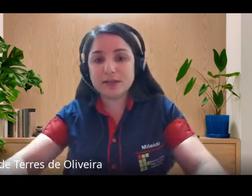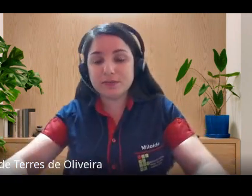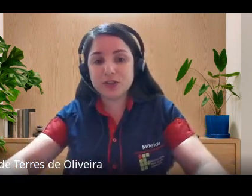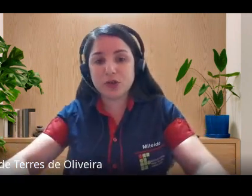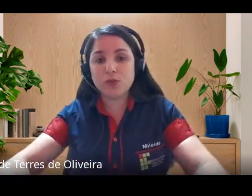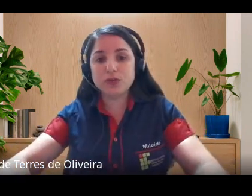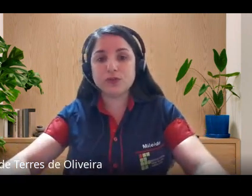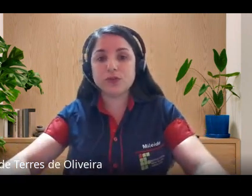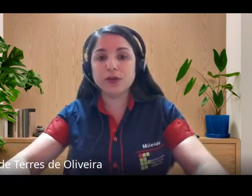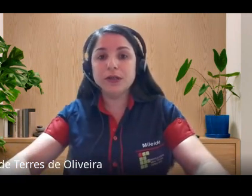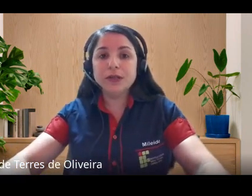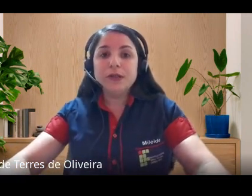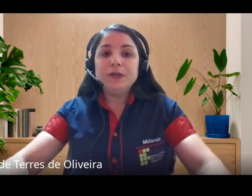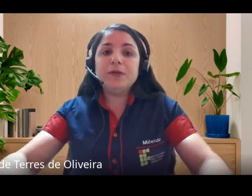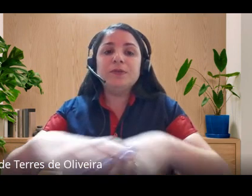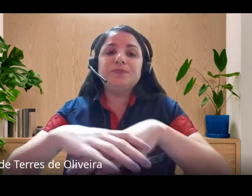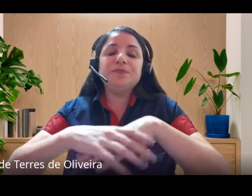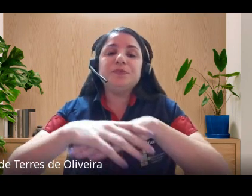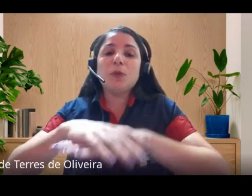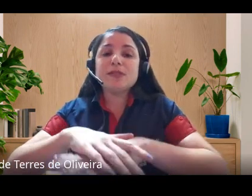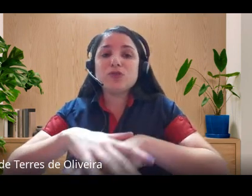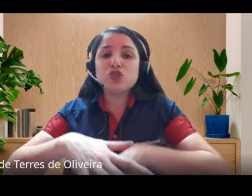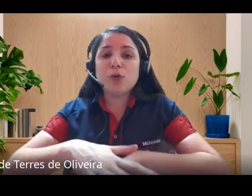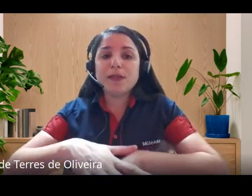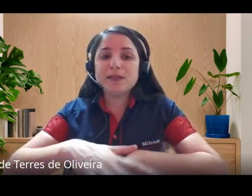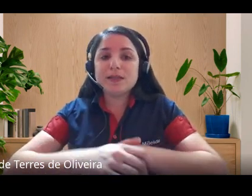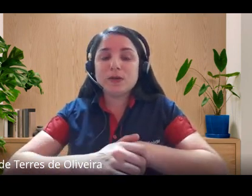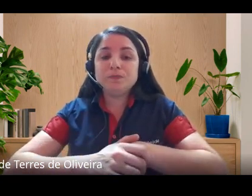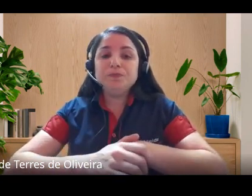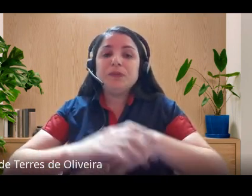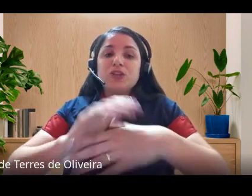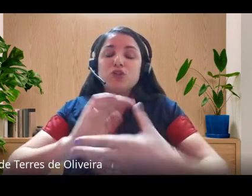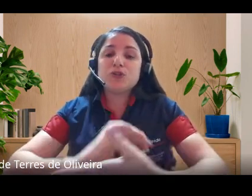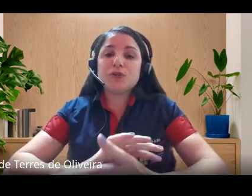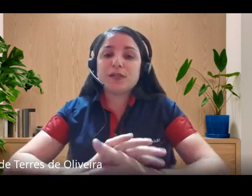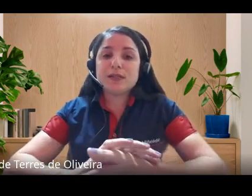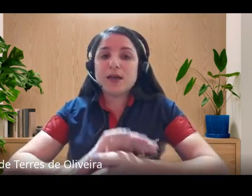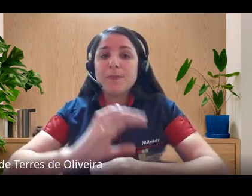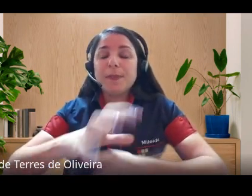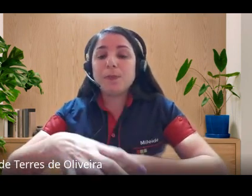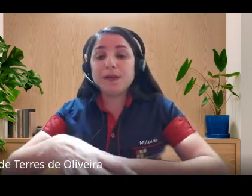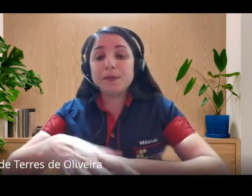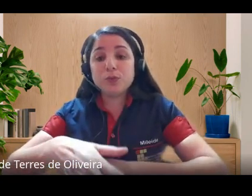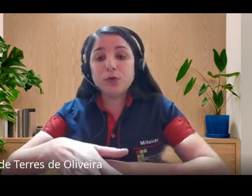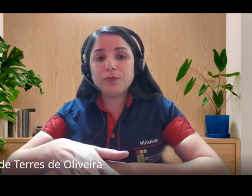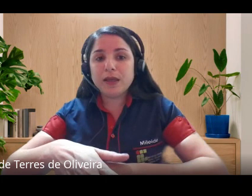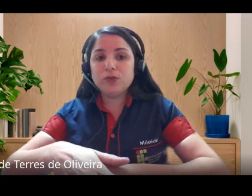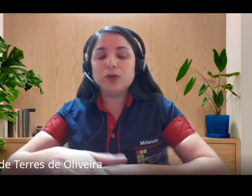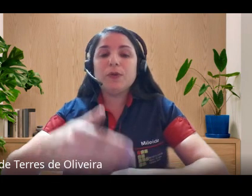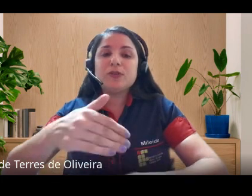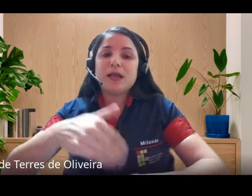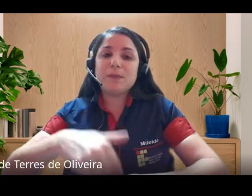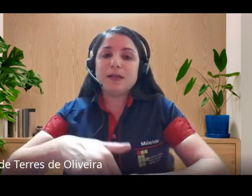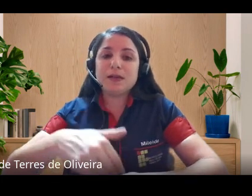vice-versa. Veja só como isso funciona. O processo de nominalização. A gente pode acontecer pelo parâmetro